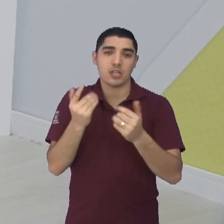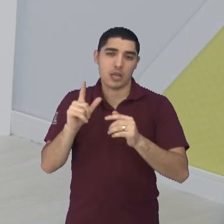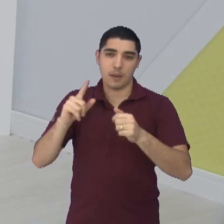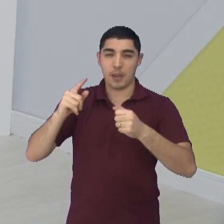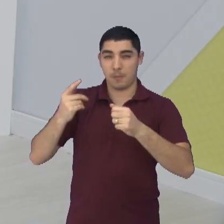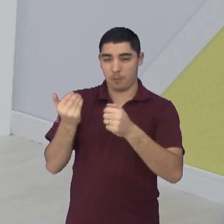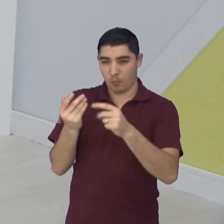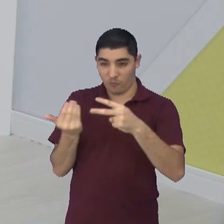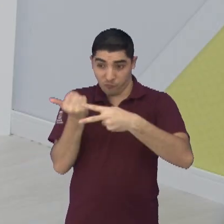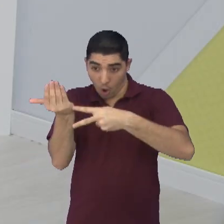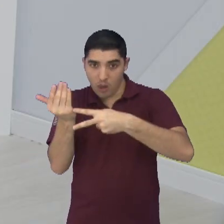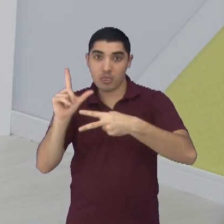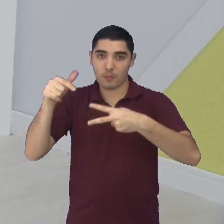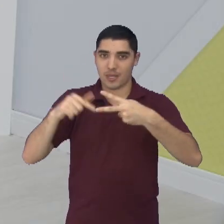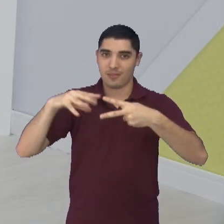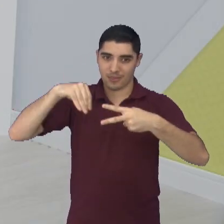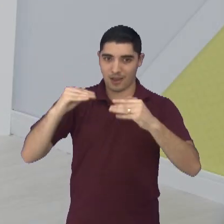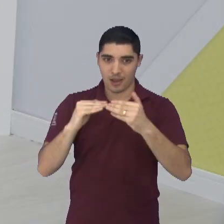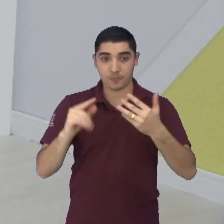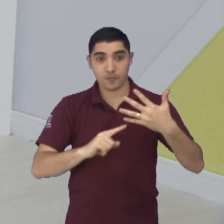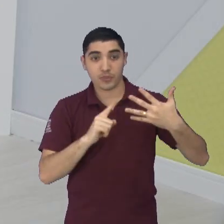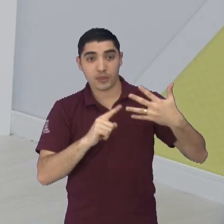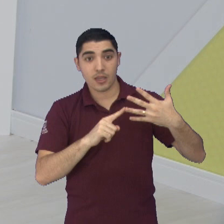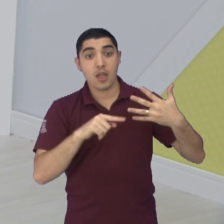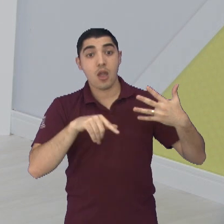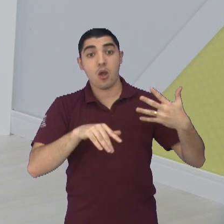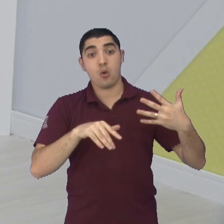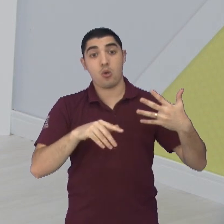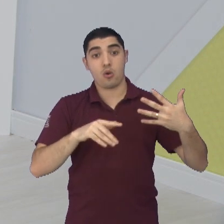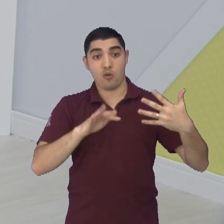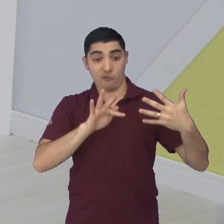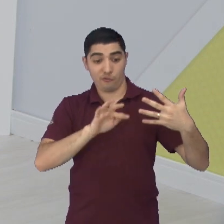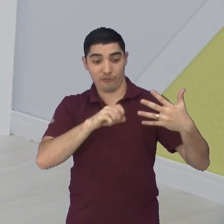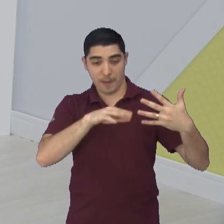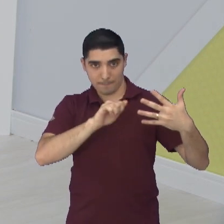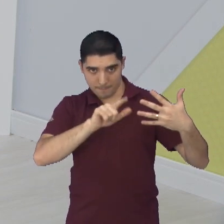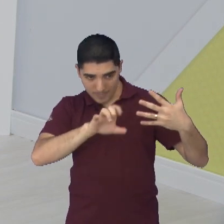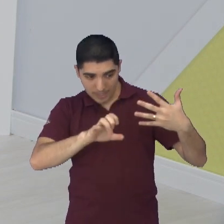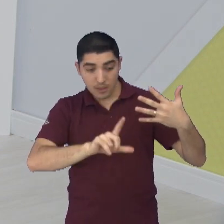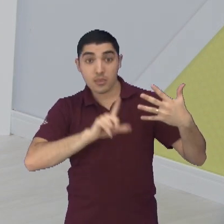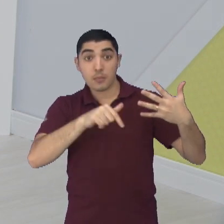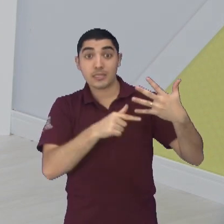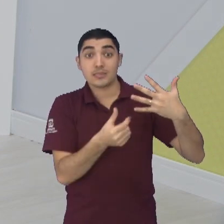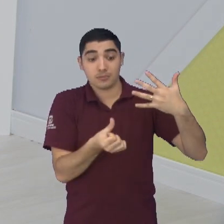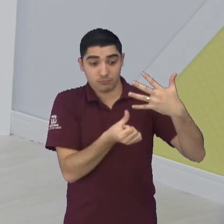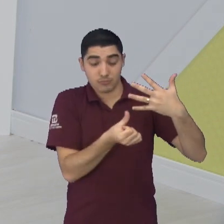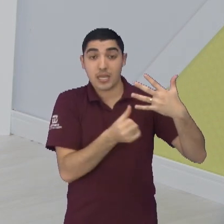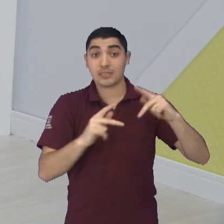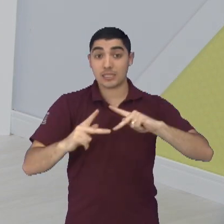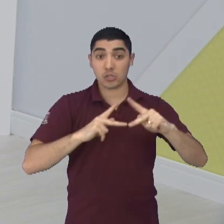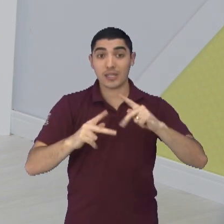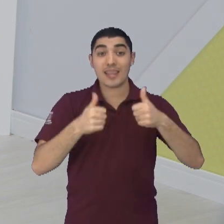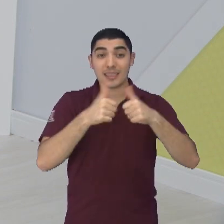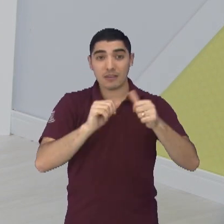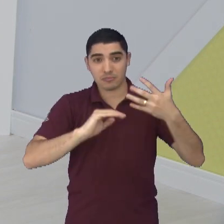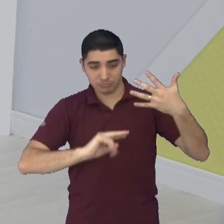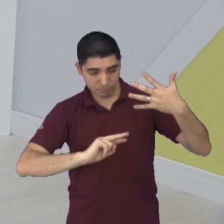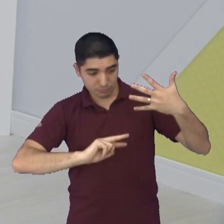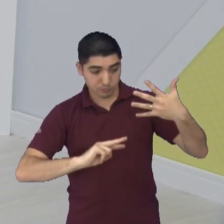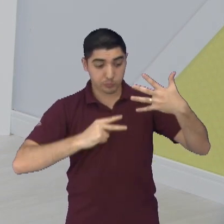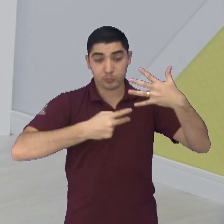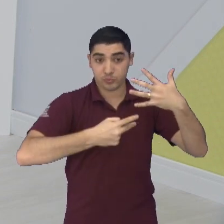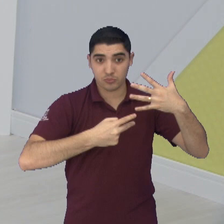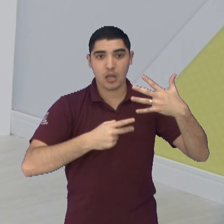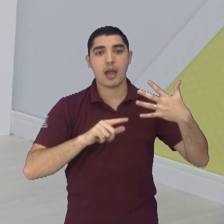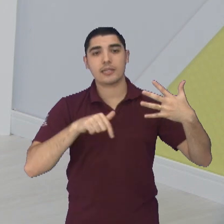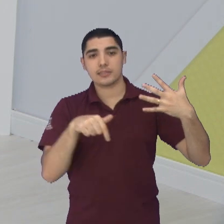quartas de final. Female, São José que foi bem, ó, subiu para a sexta posição. Estava brigando pela última, subiu para a sexta posição. Depois,